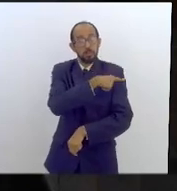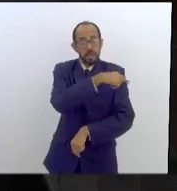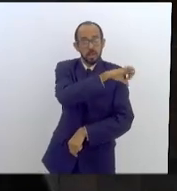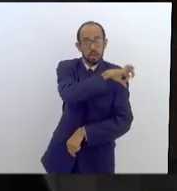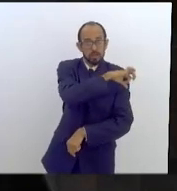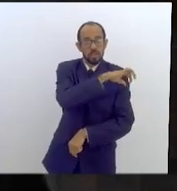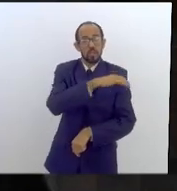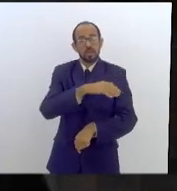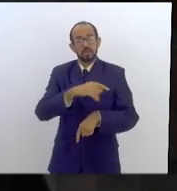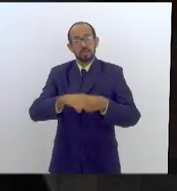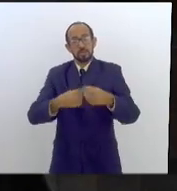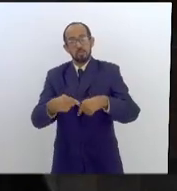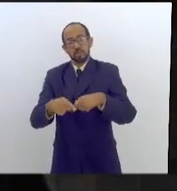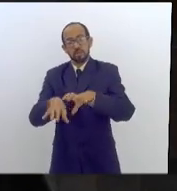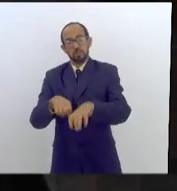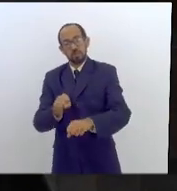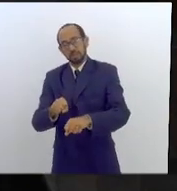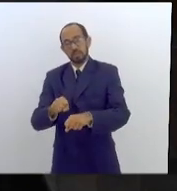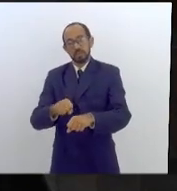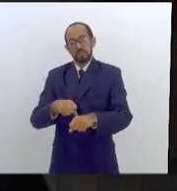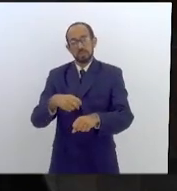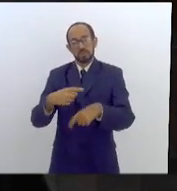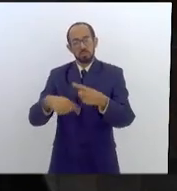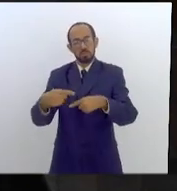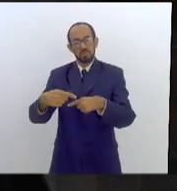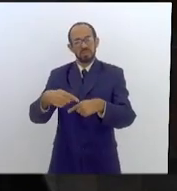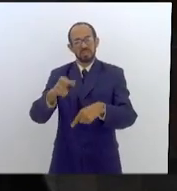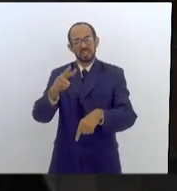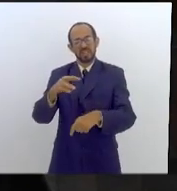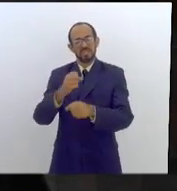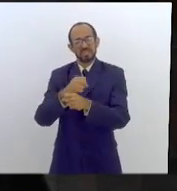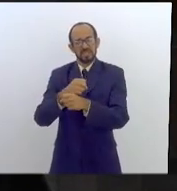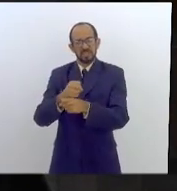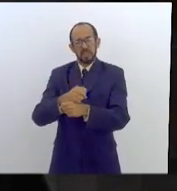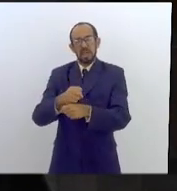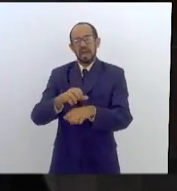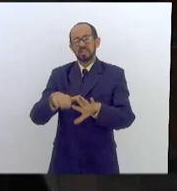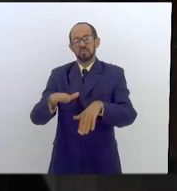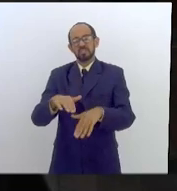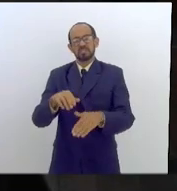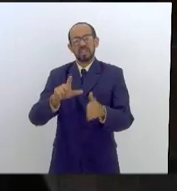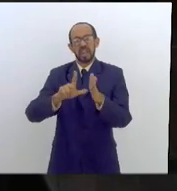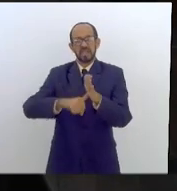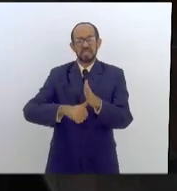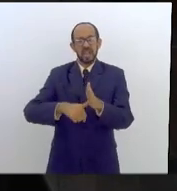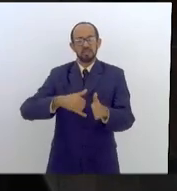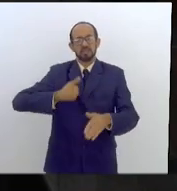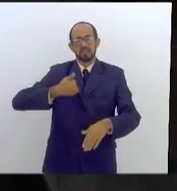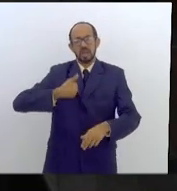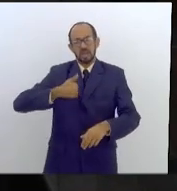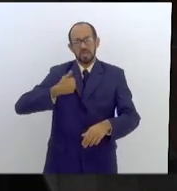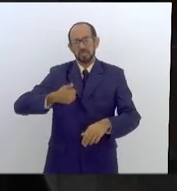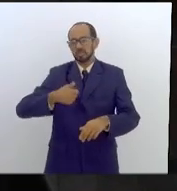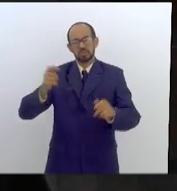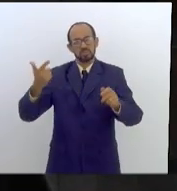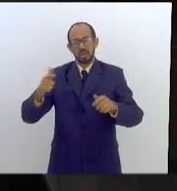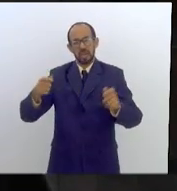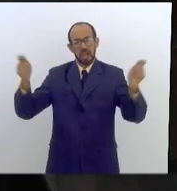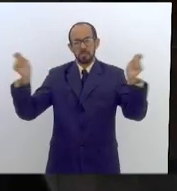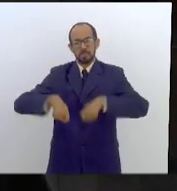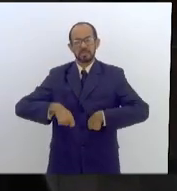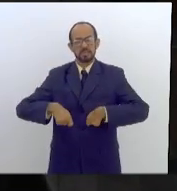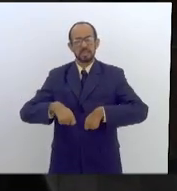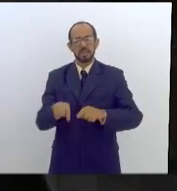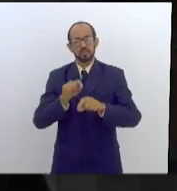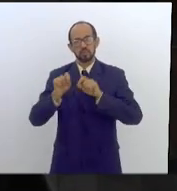é importante mesmo depois de três quatro cinco anos dos colonização crianças com 9 10 11 12 anos adolescente sem capacidades